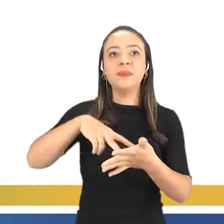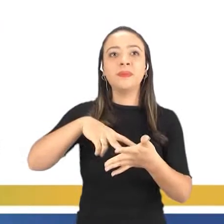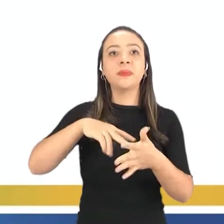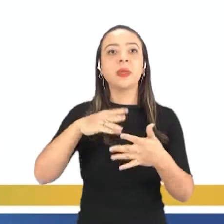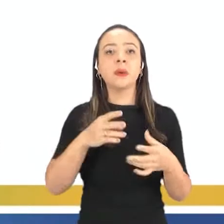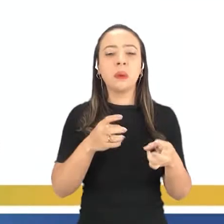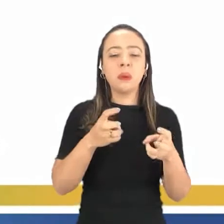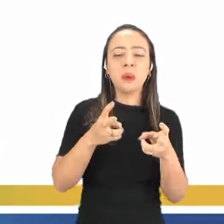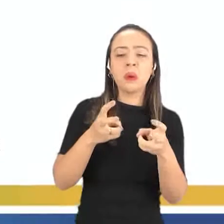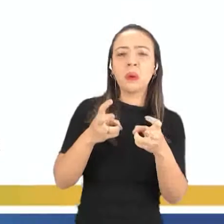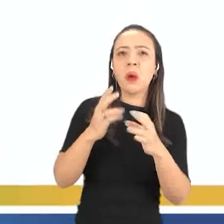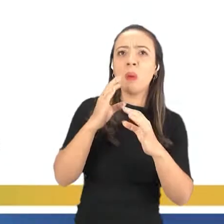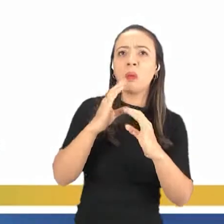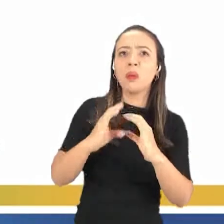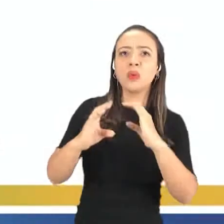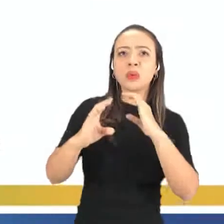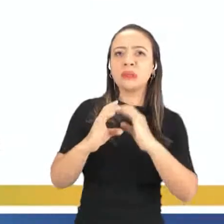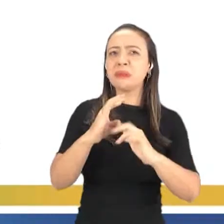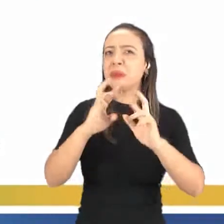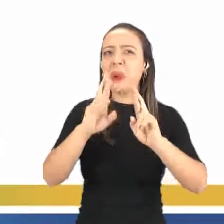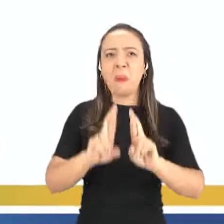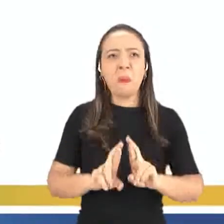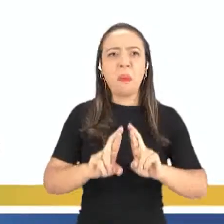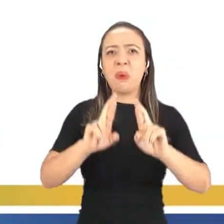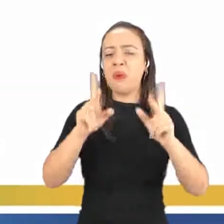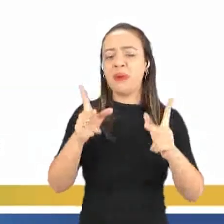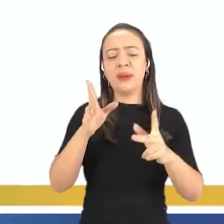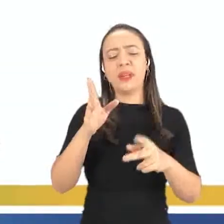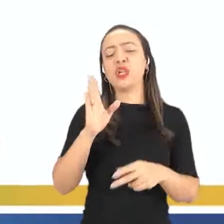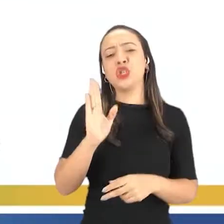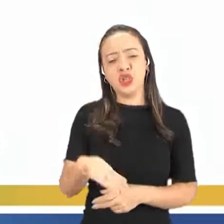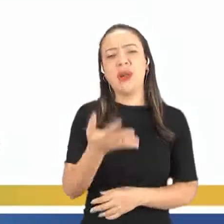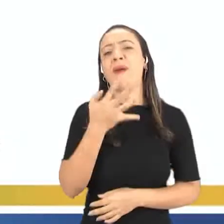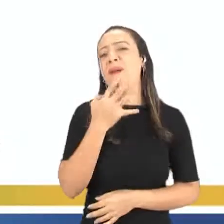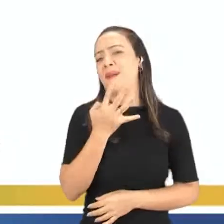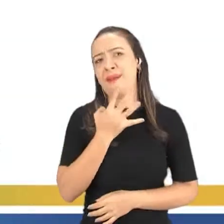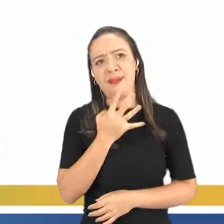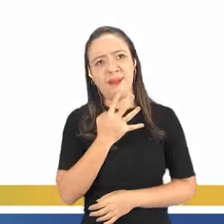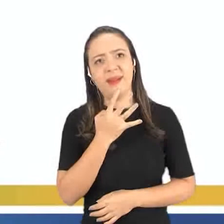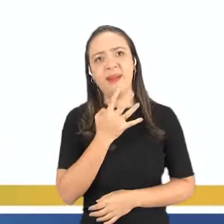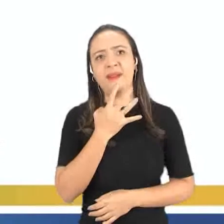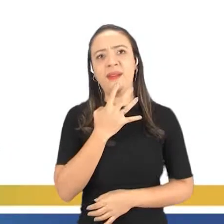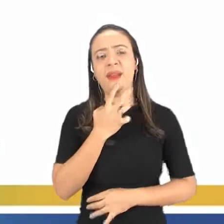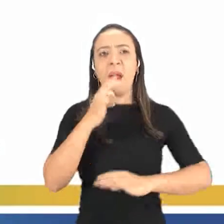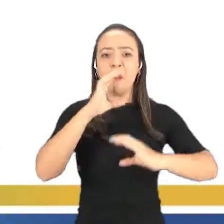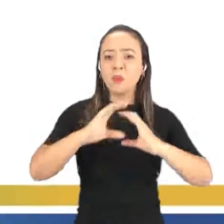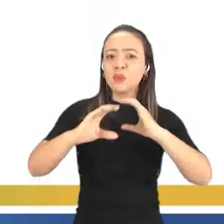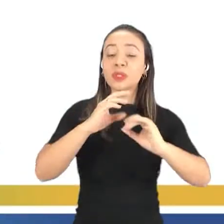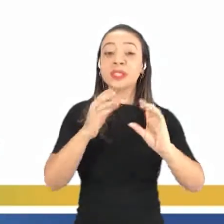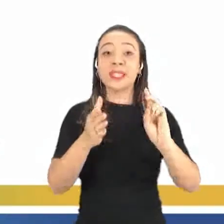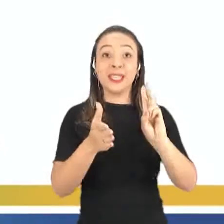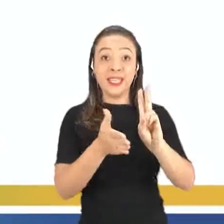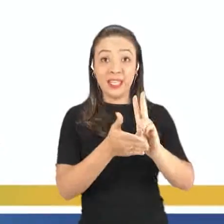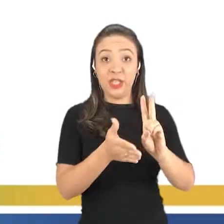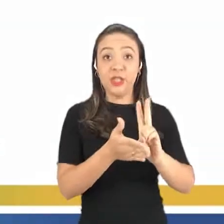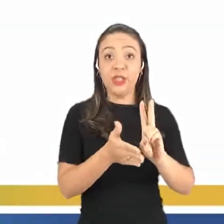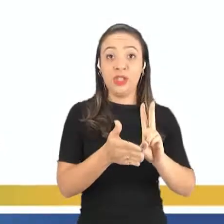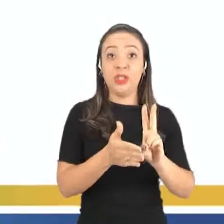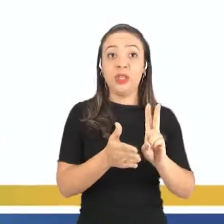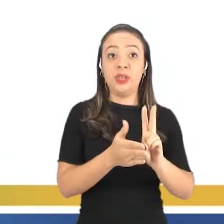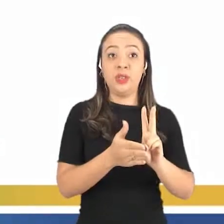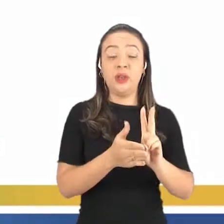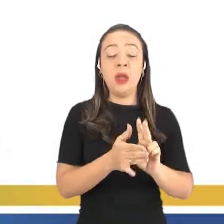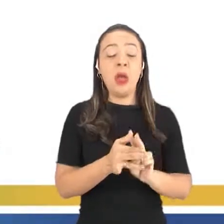Eles ouviram músicas muito diferentes daquelas que estavam acostumados. A música indígena foi e